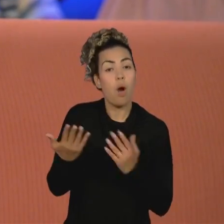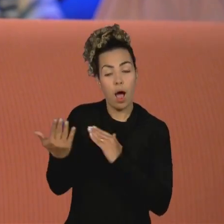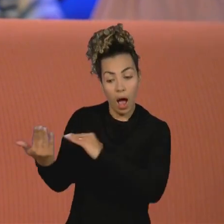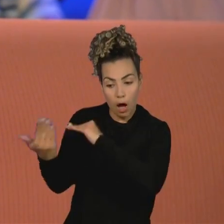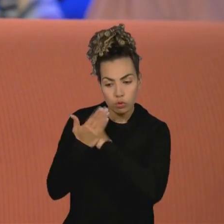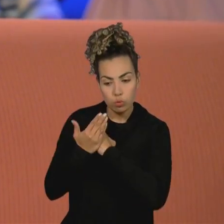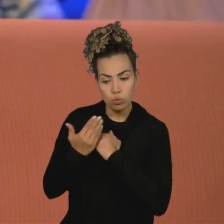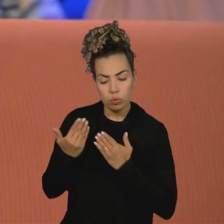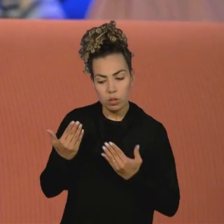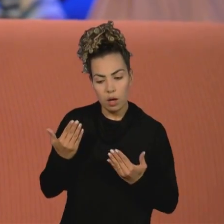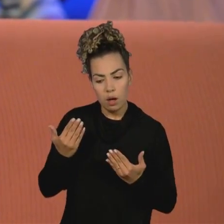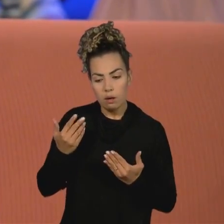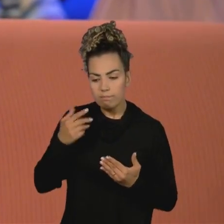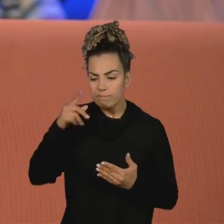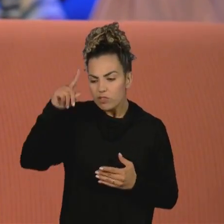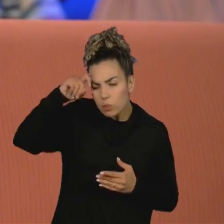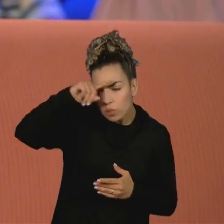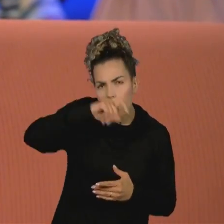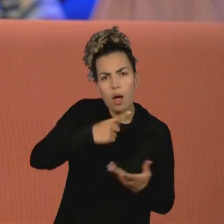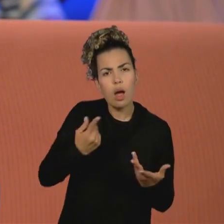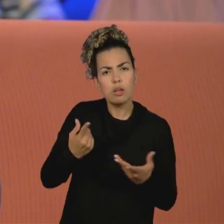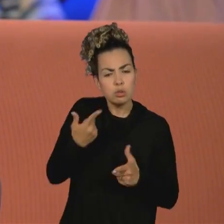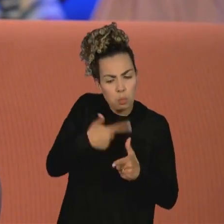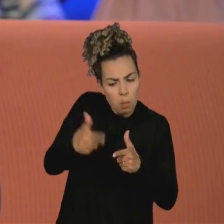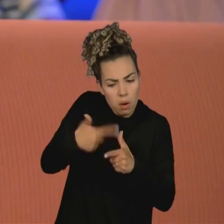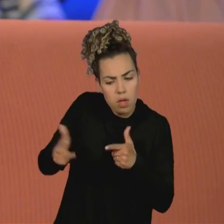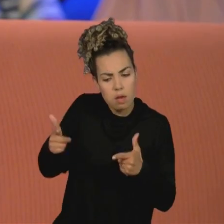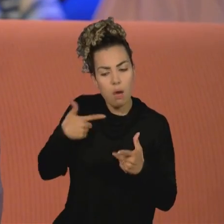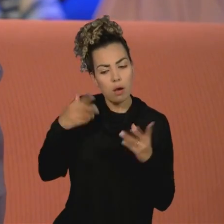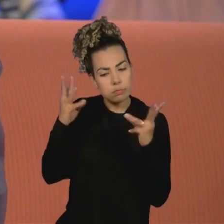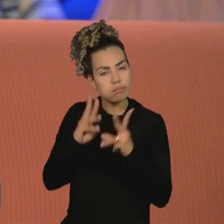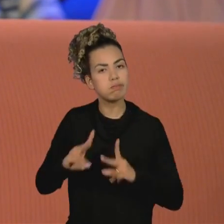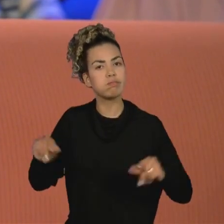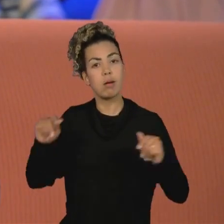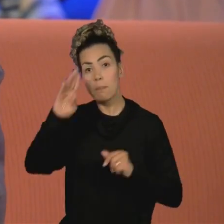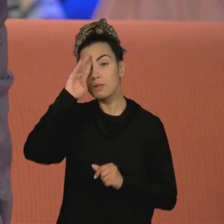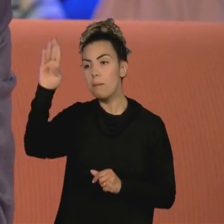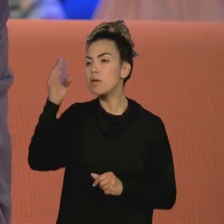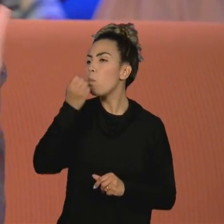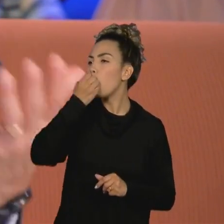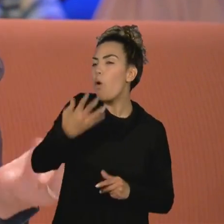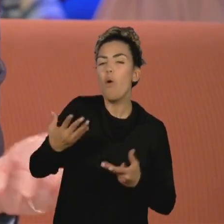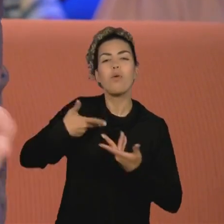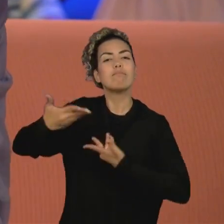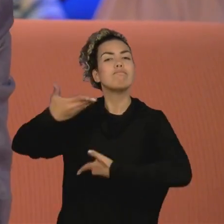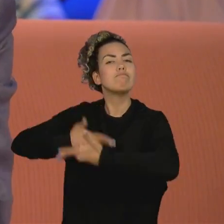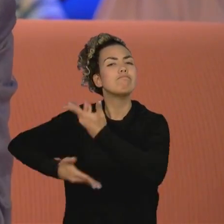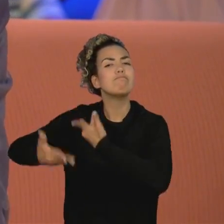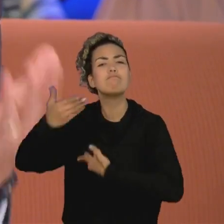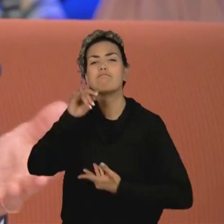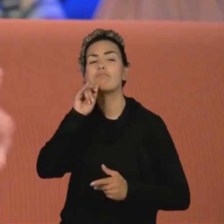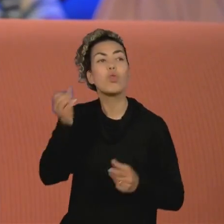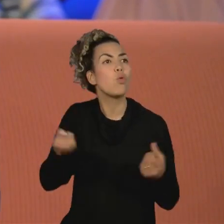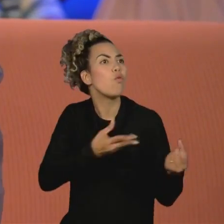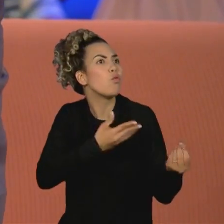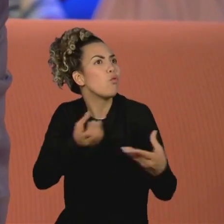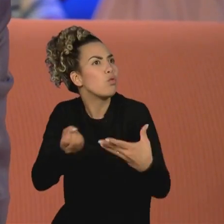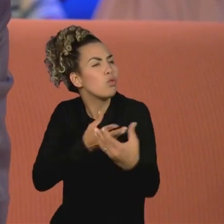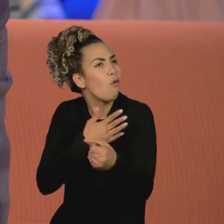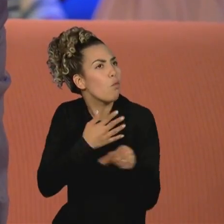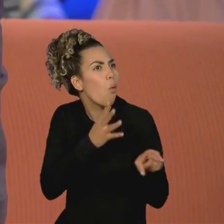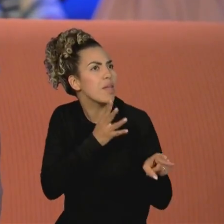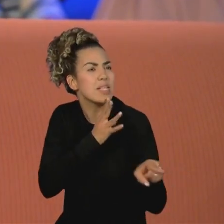as dificuldades e entender melhor e curtir as coisas boas, que é realmente ler, conhecer as coisas, abrir a sua